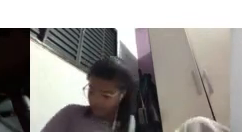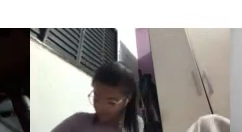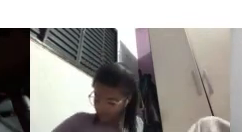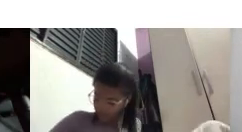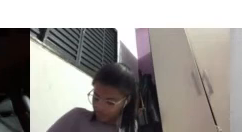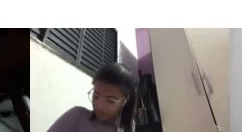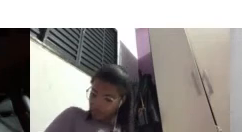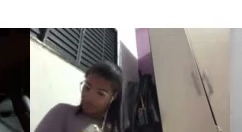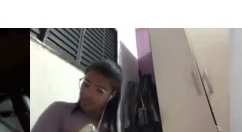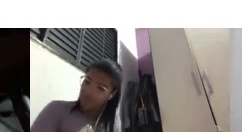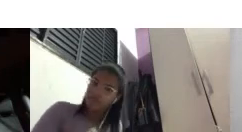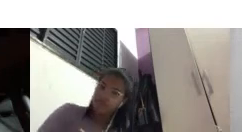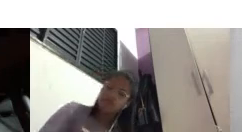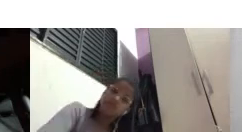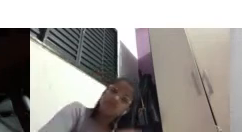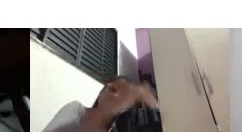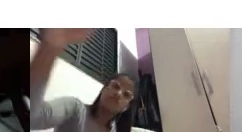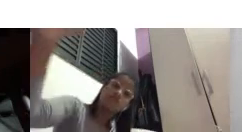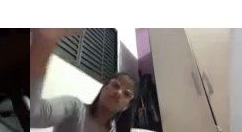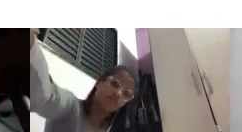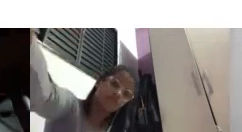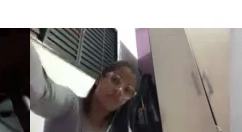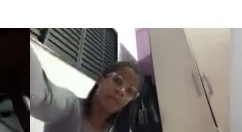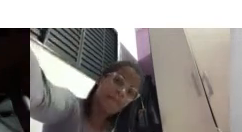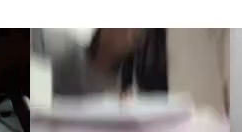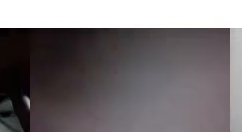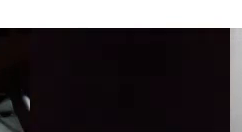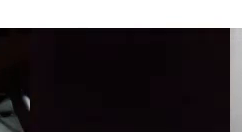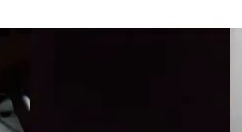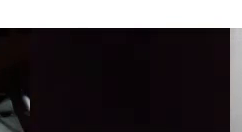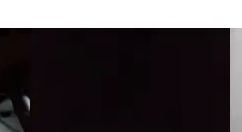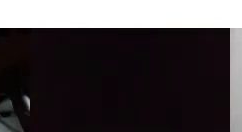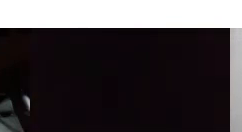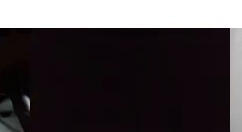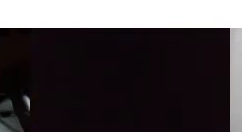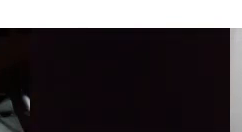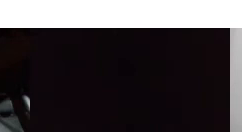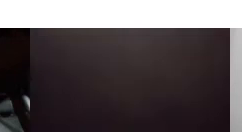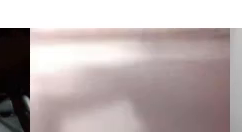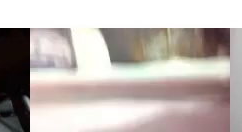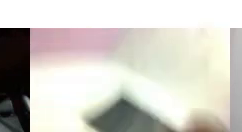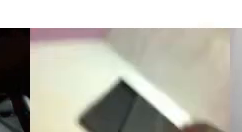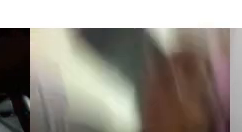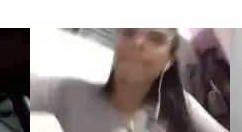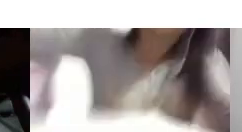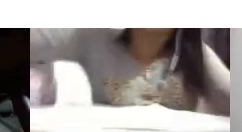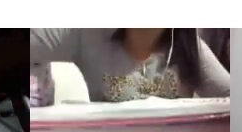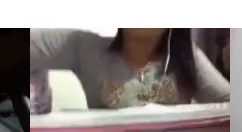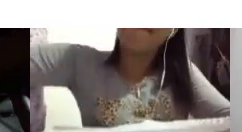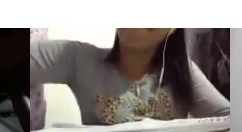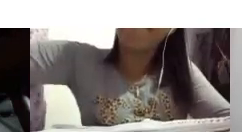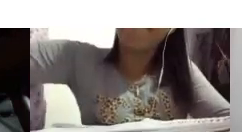água oxigenada ou qualquer desinfectante, isso é para toda e qualquer hemorragia,